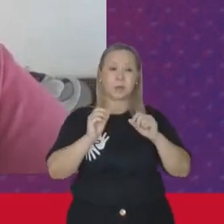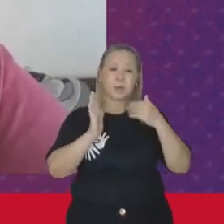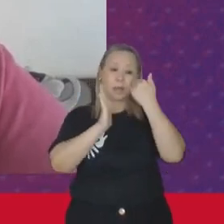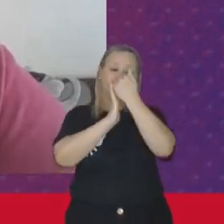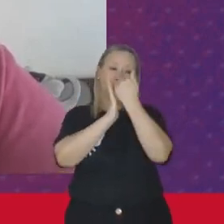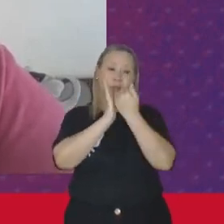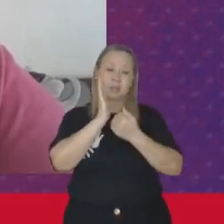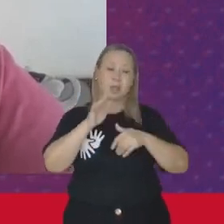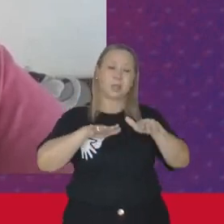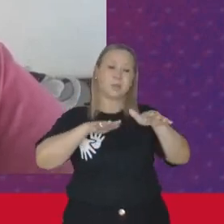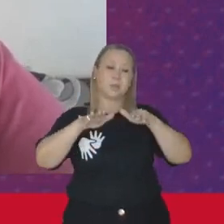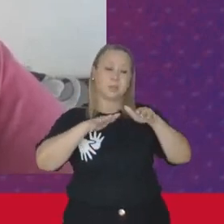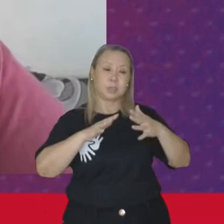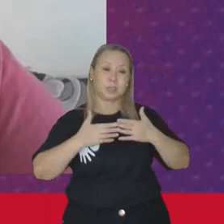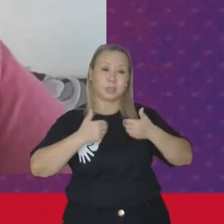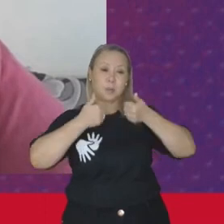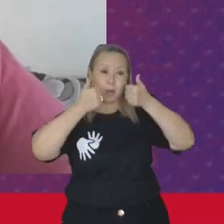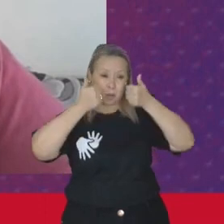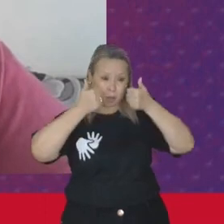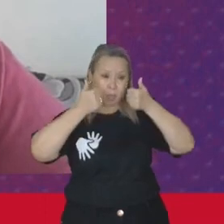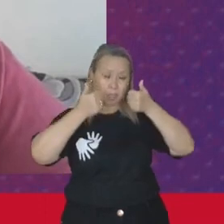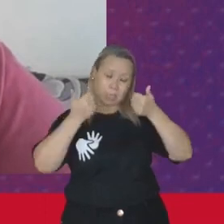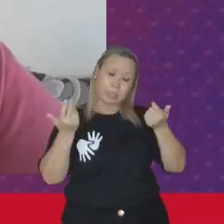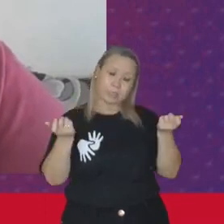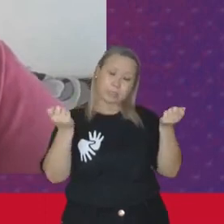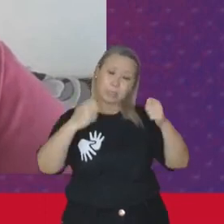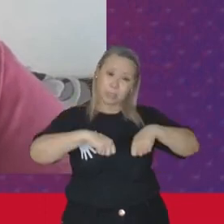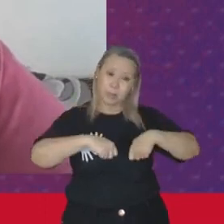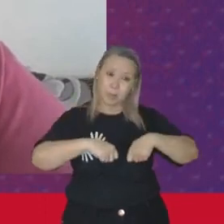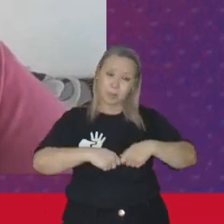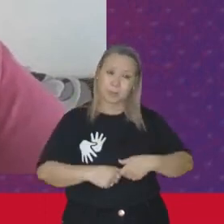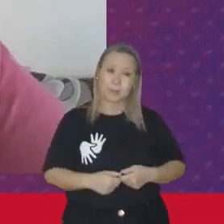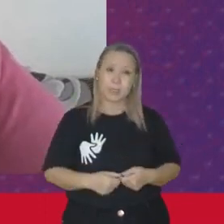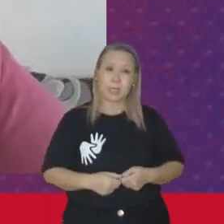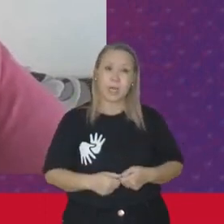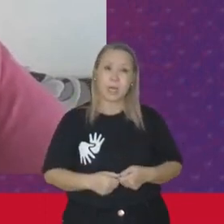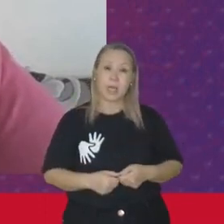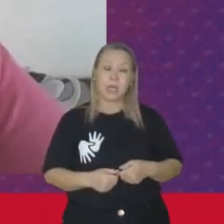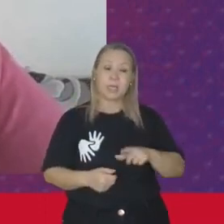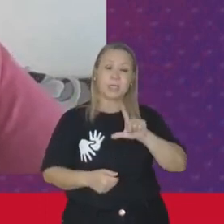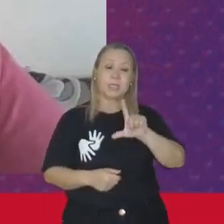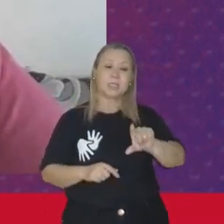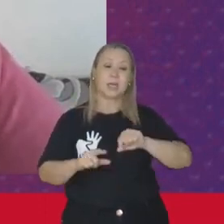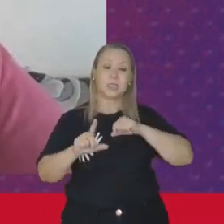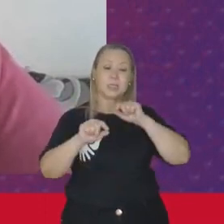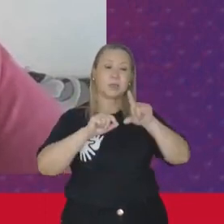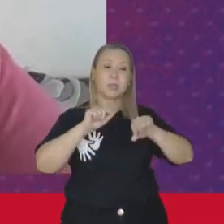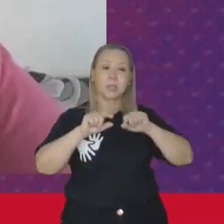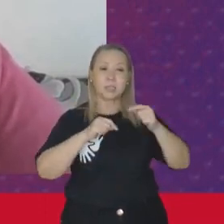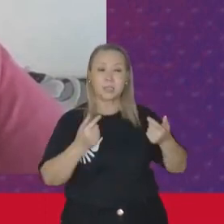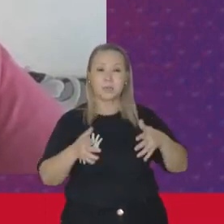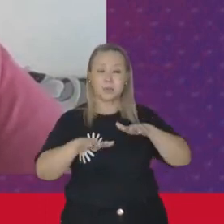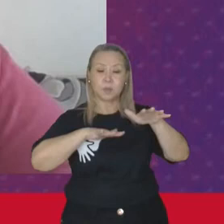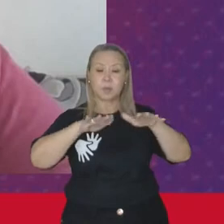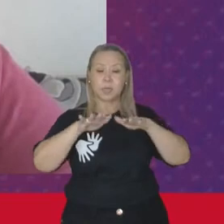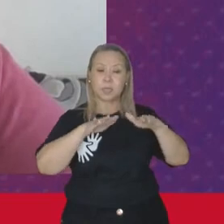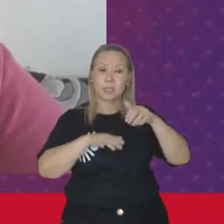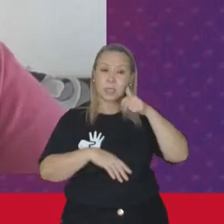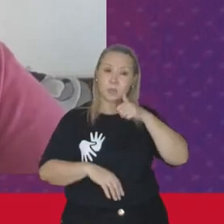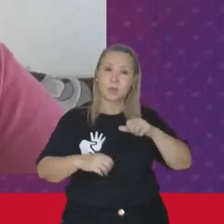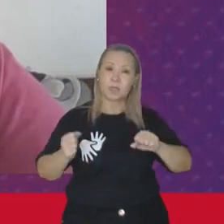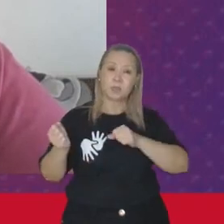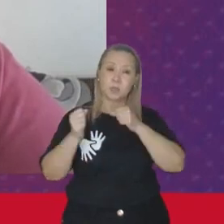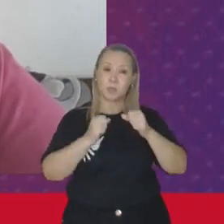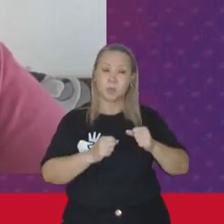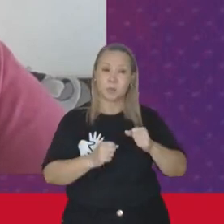de mobilidade, da melhoria da possibilidade e das alternativas de mobilidade que as mulheres poderiam